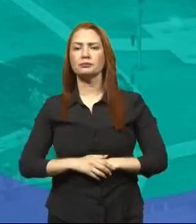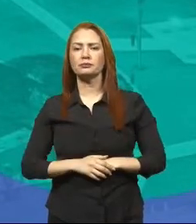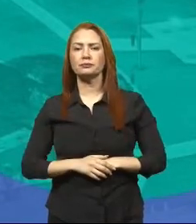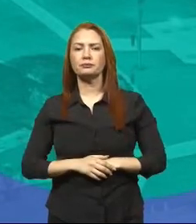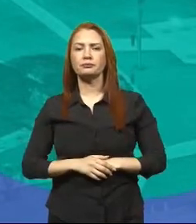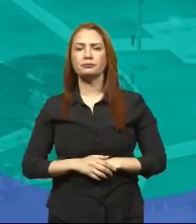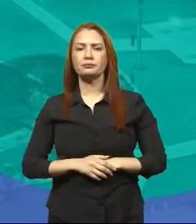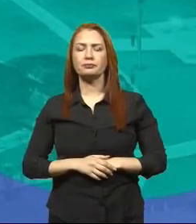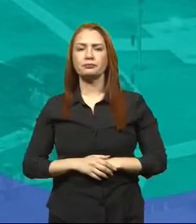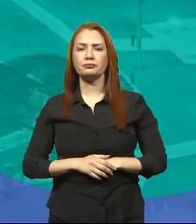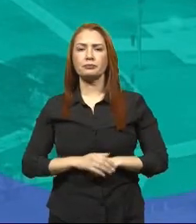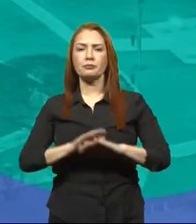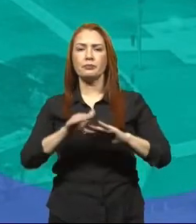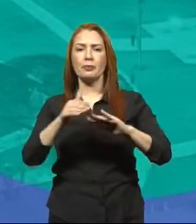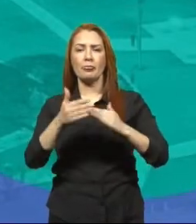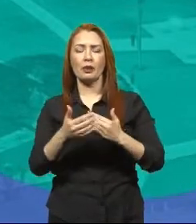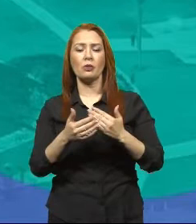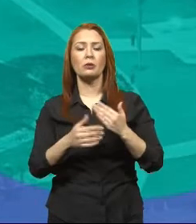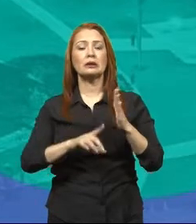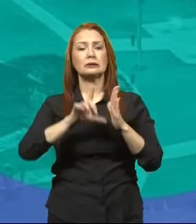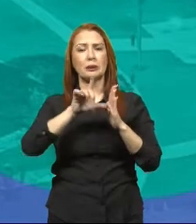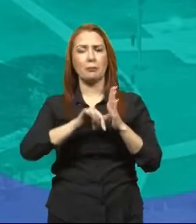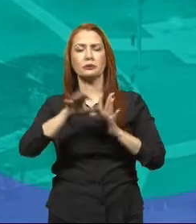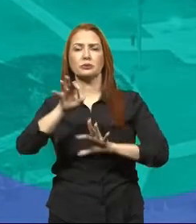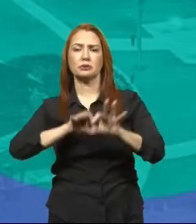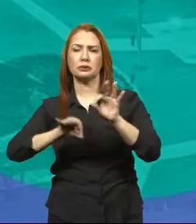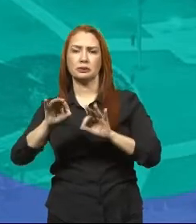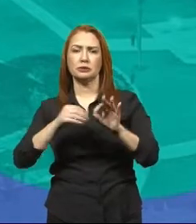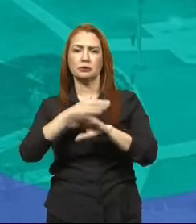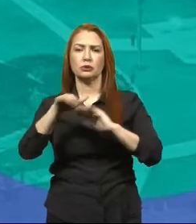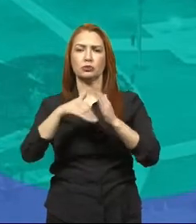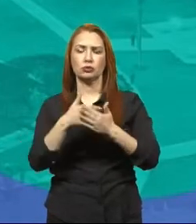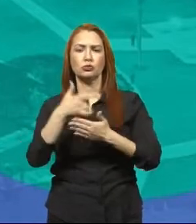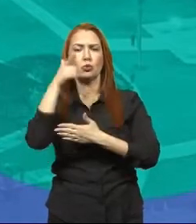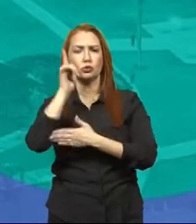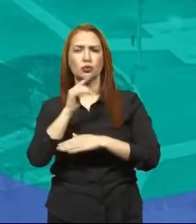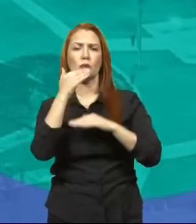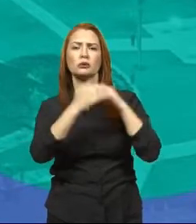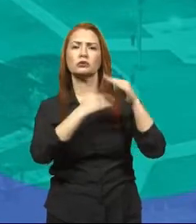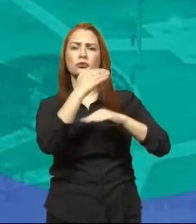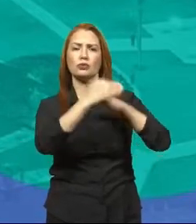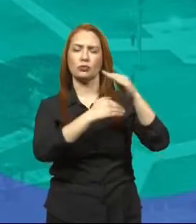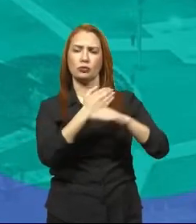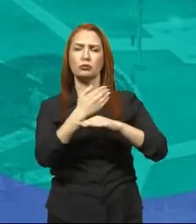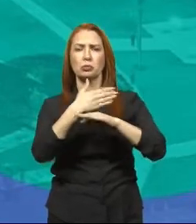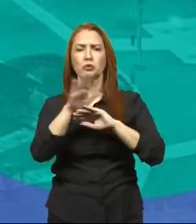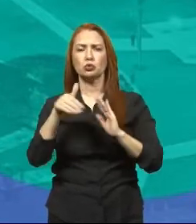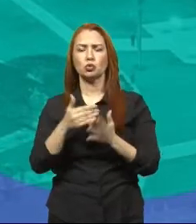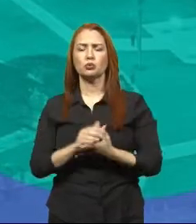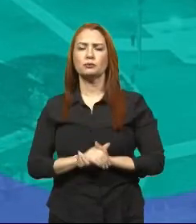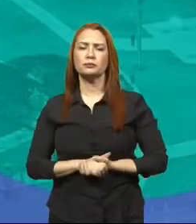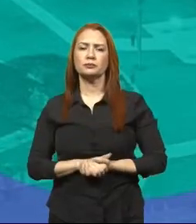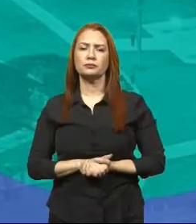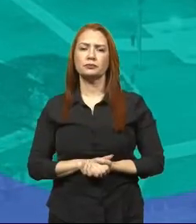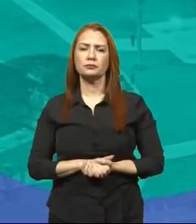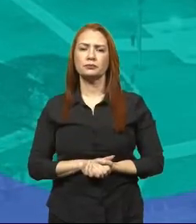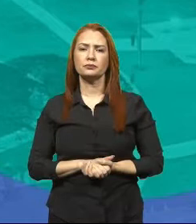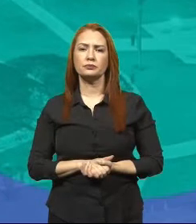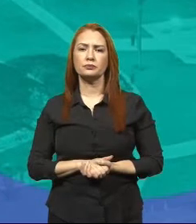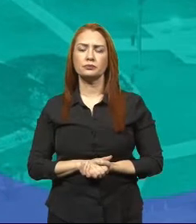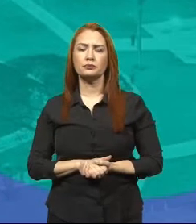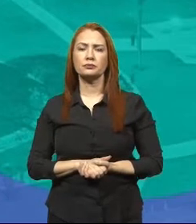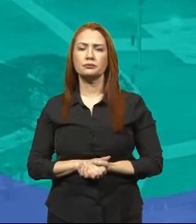componentes virão e a gente vai crescer novamente aí, a todo vapor. Agora, assim, o que eu